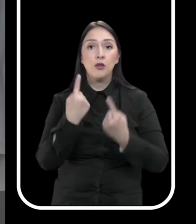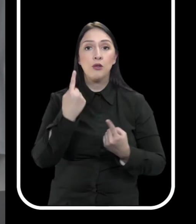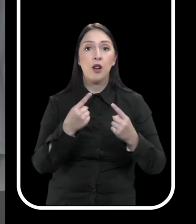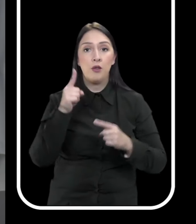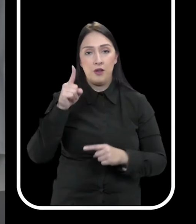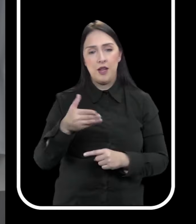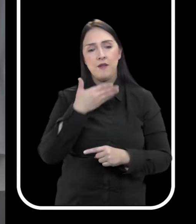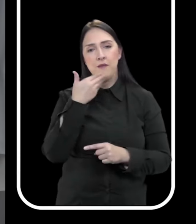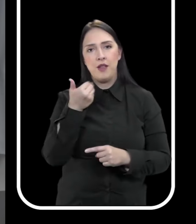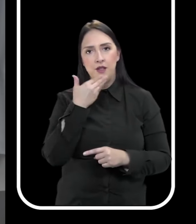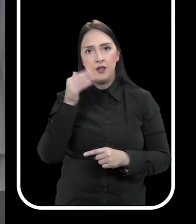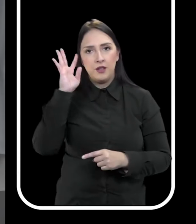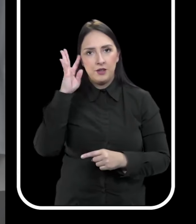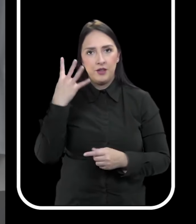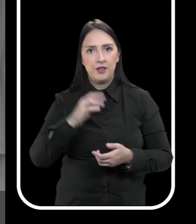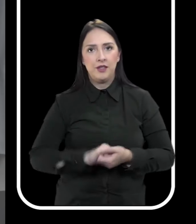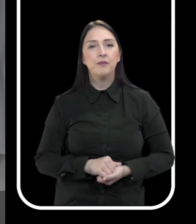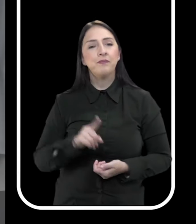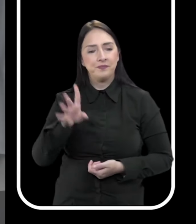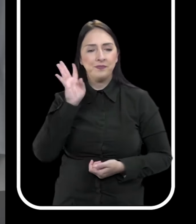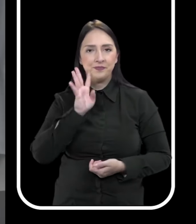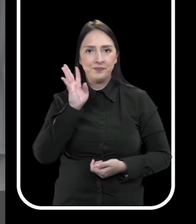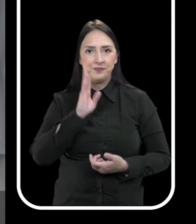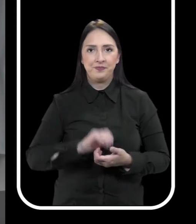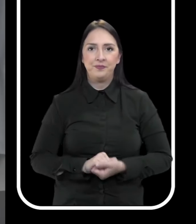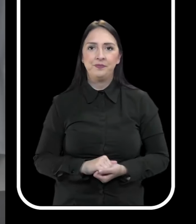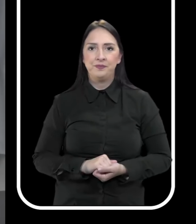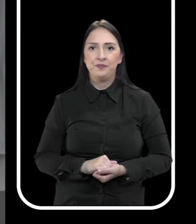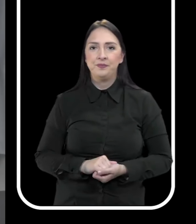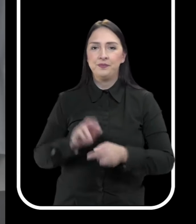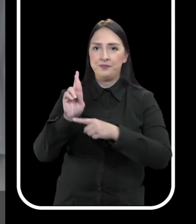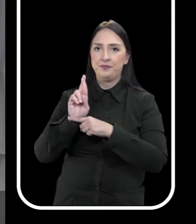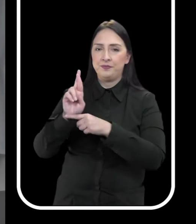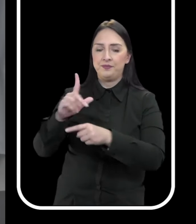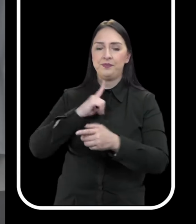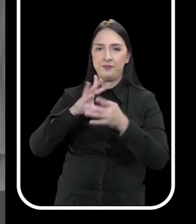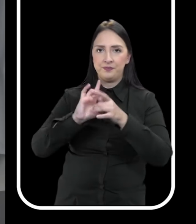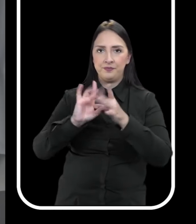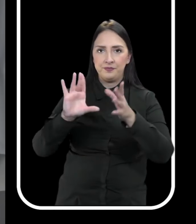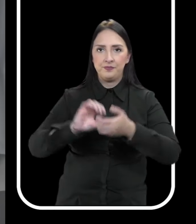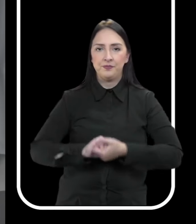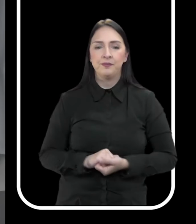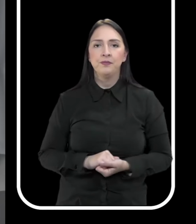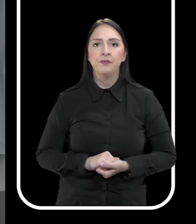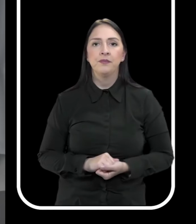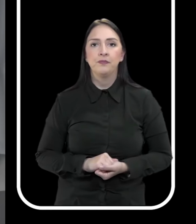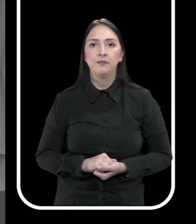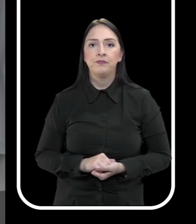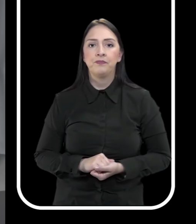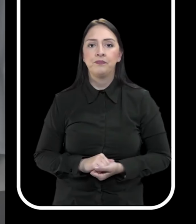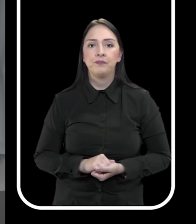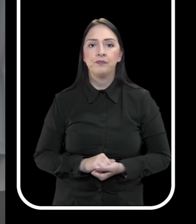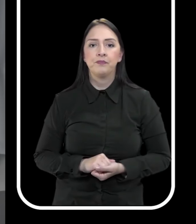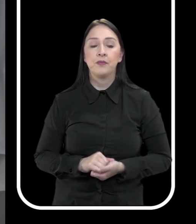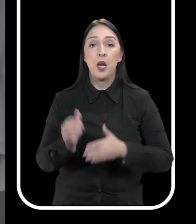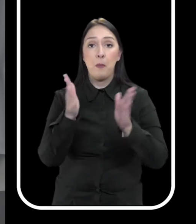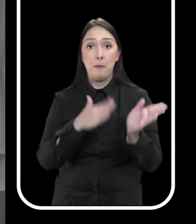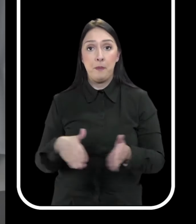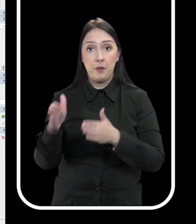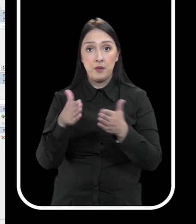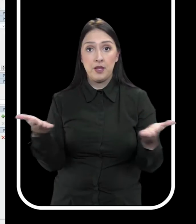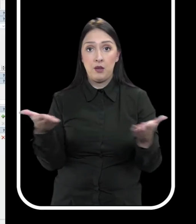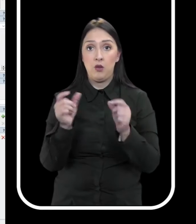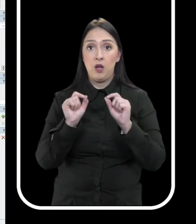conclusão de qual seria a melhor solução. É bastante interessante esse recurso que ele tem disponível. Então, vamos lá.